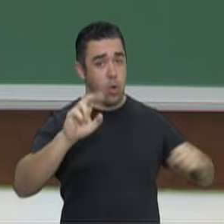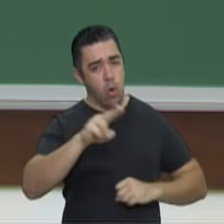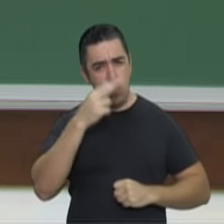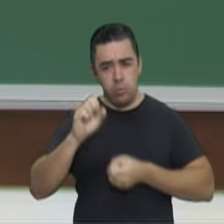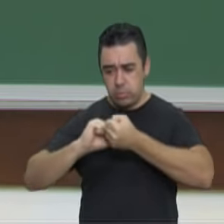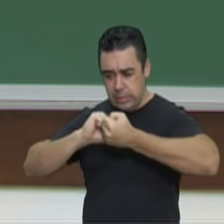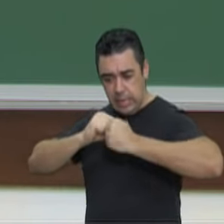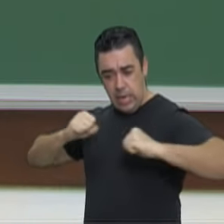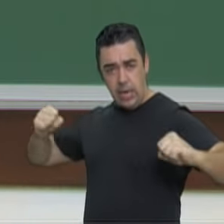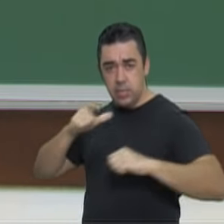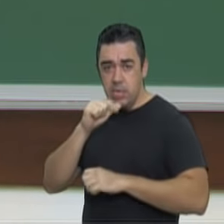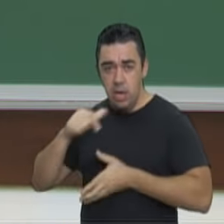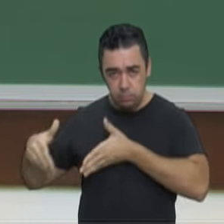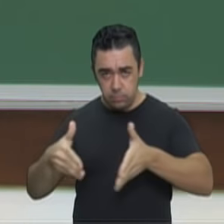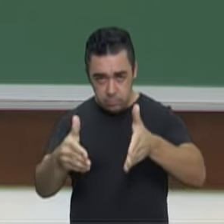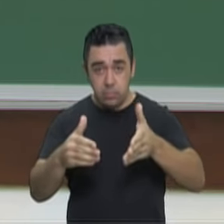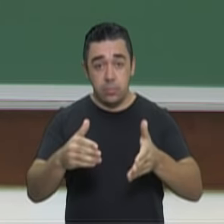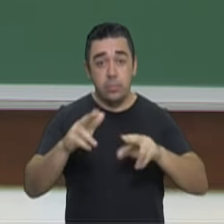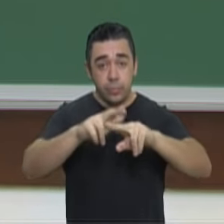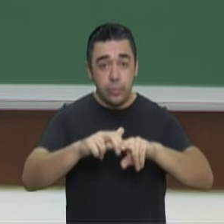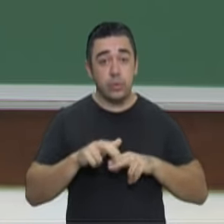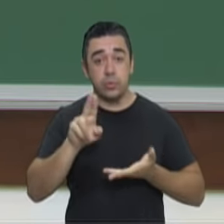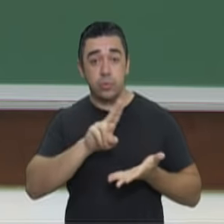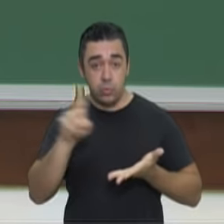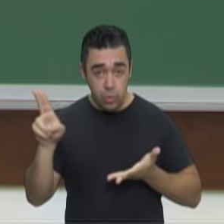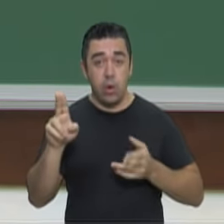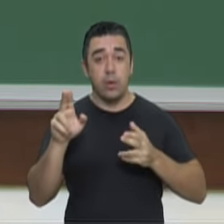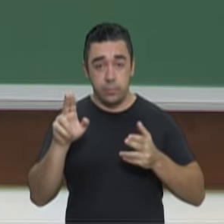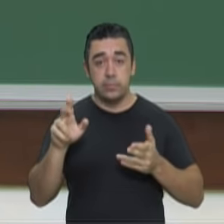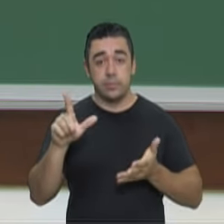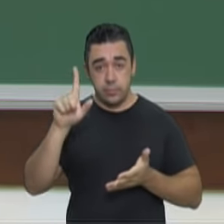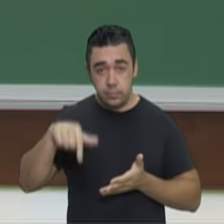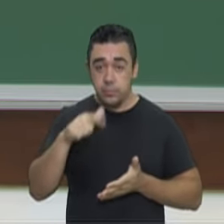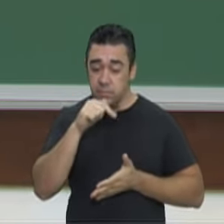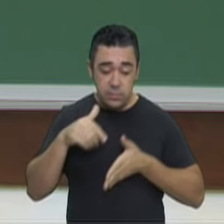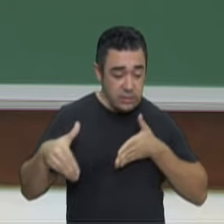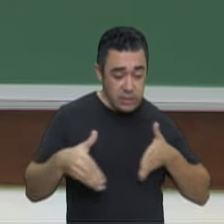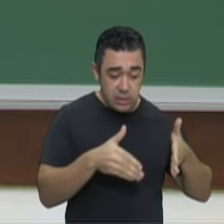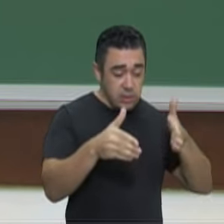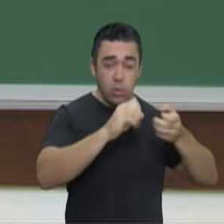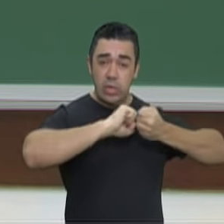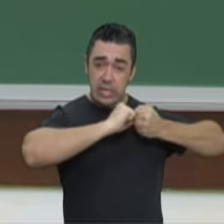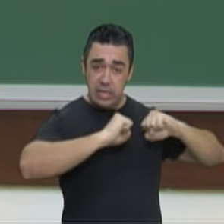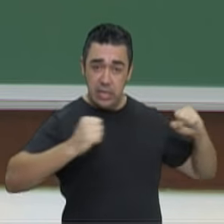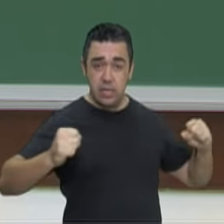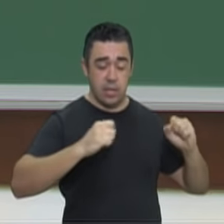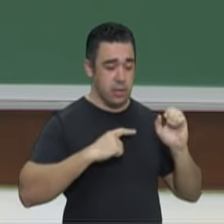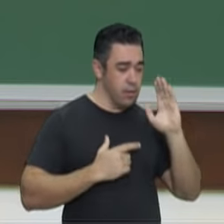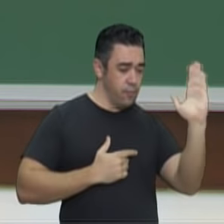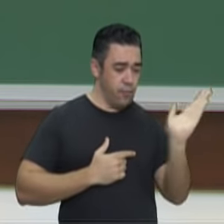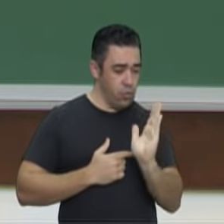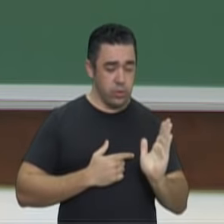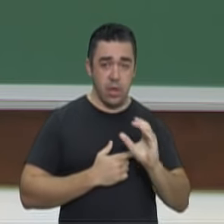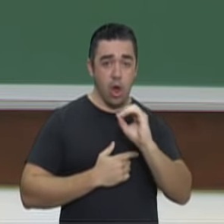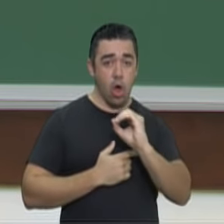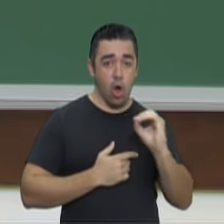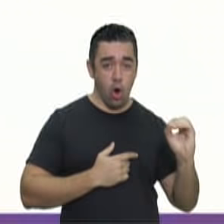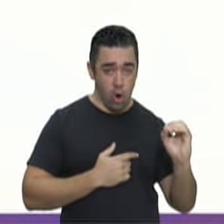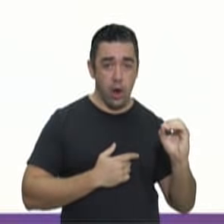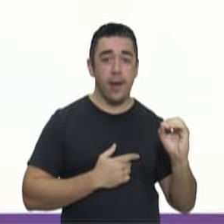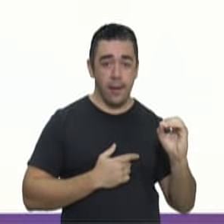nome Paraná faz justamente referência a este grande rio que faz a fronteira ali na porção oeste